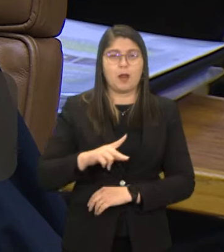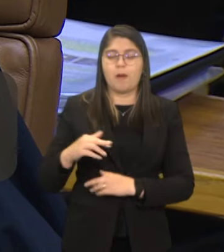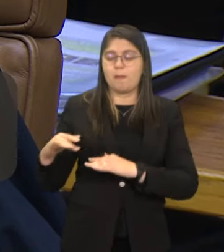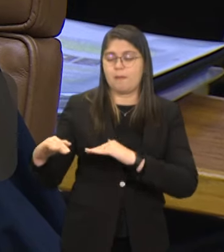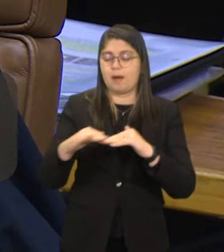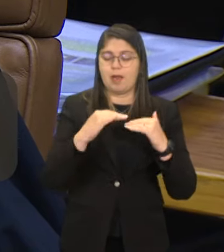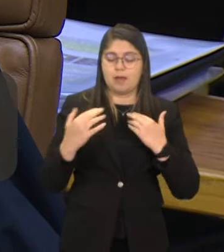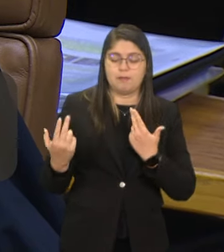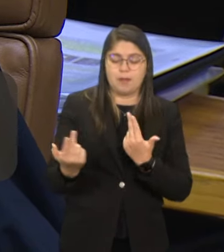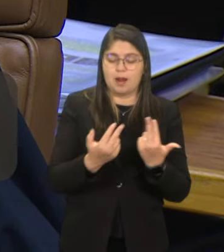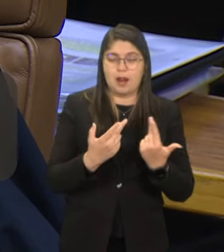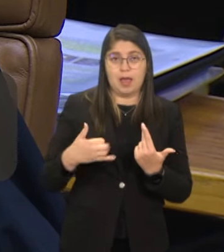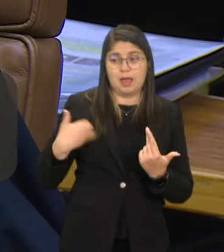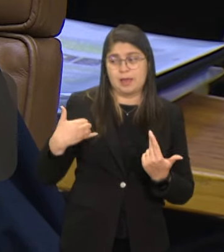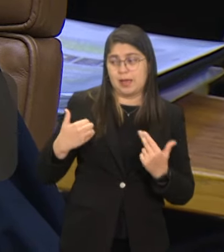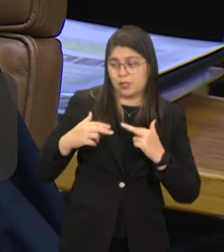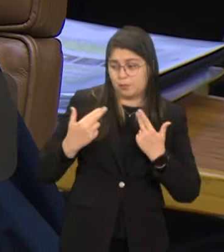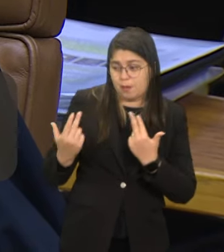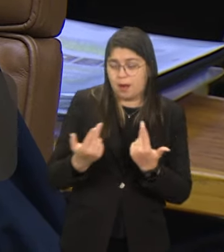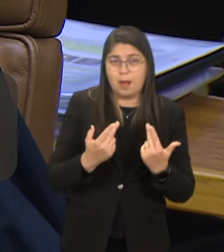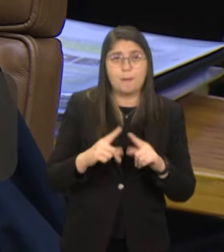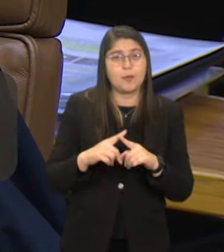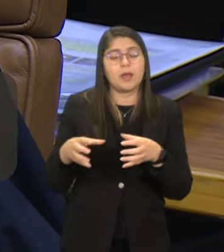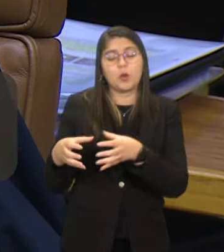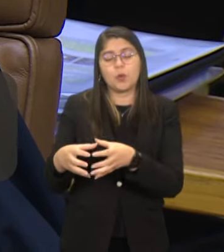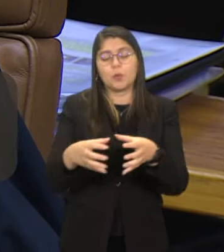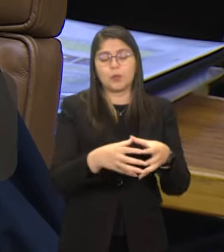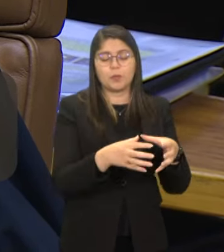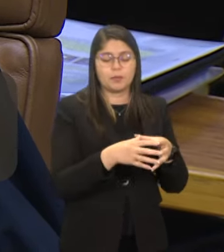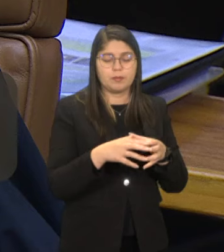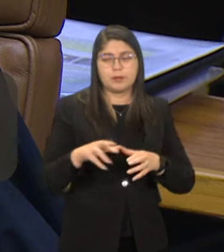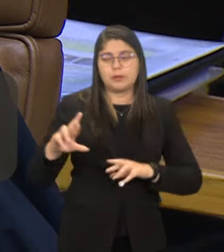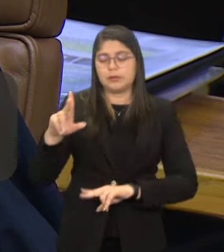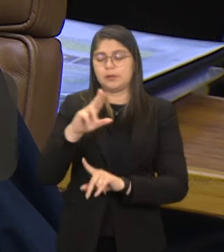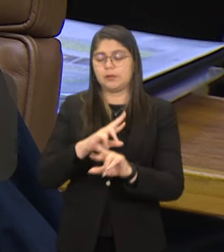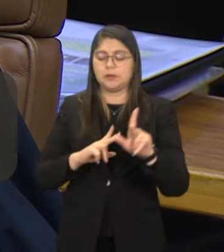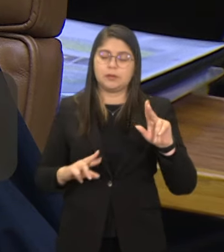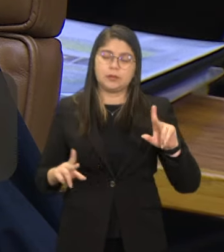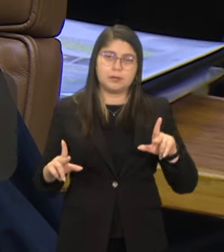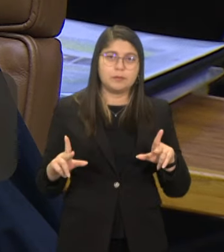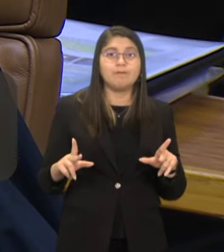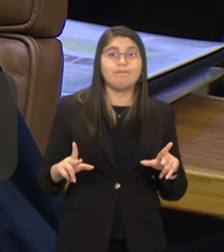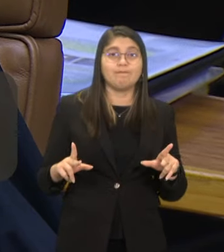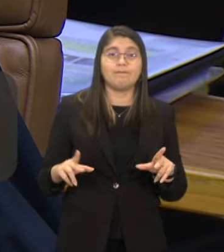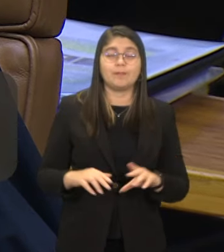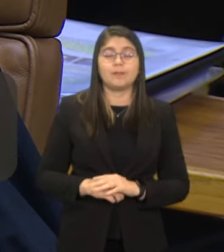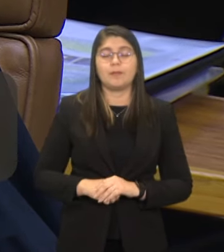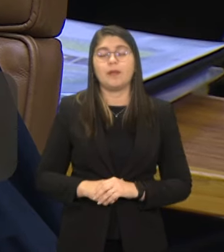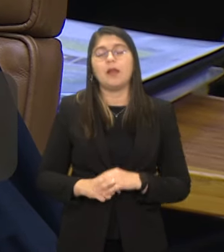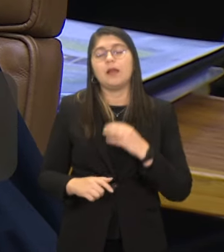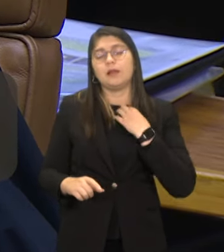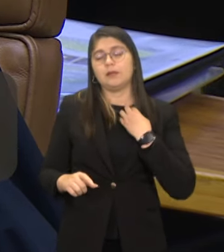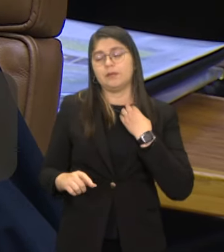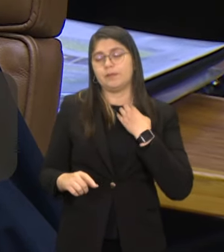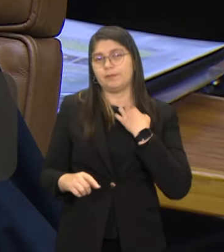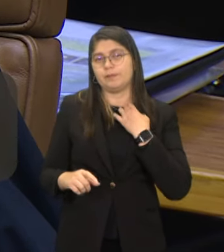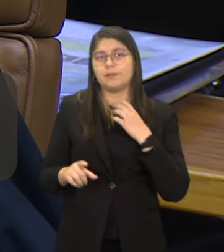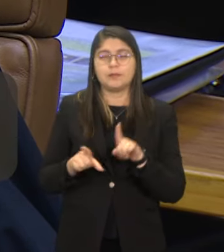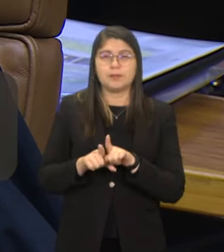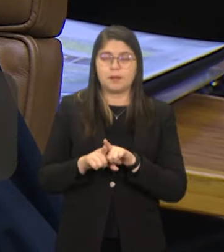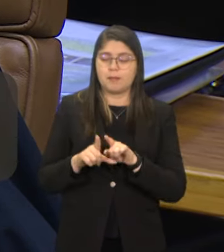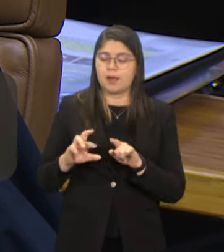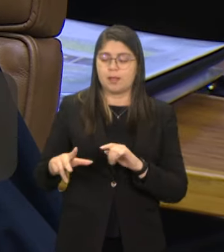faixas etárias. São grupos de pessoas em distinções, em situações distintas, até mesmo por isonomia, não podem